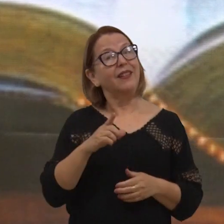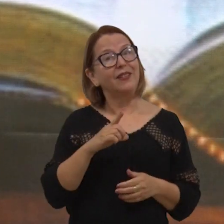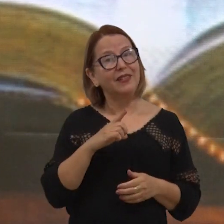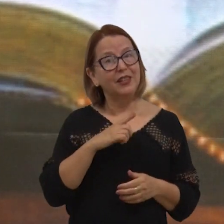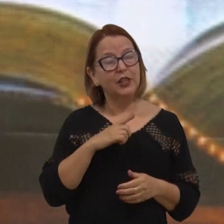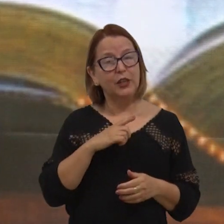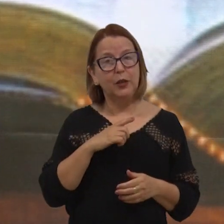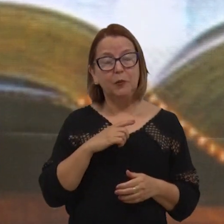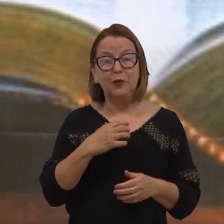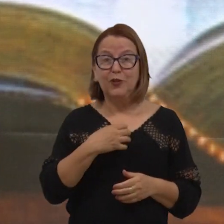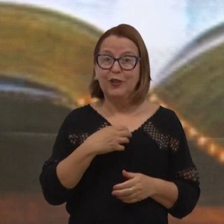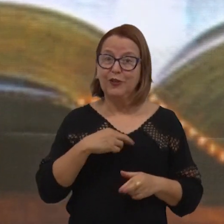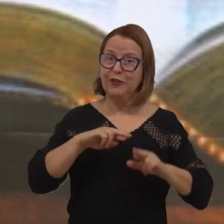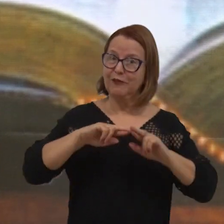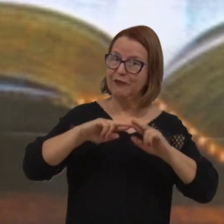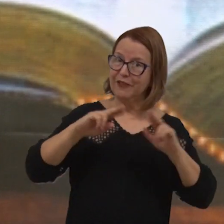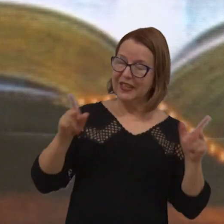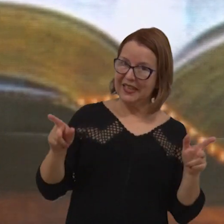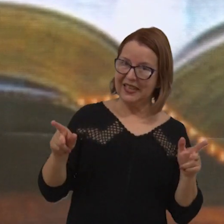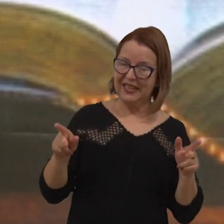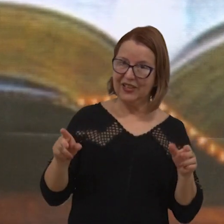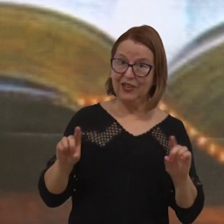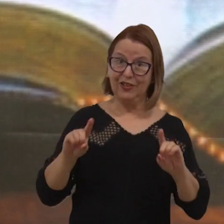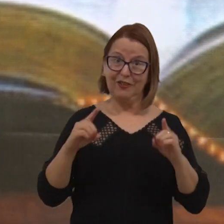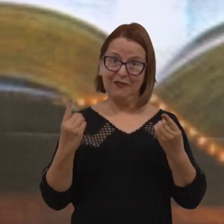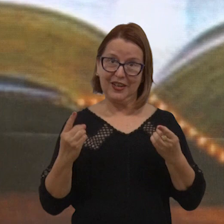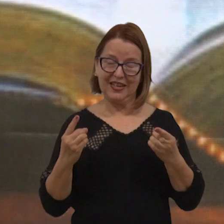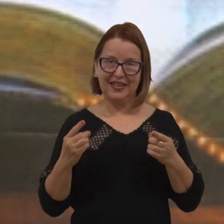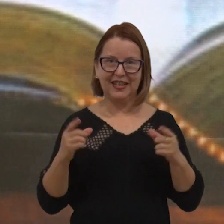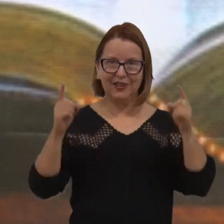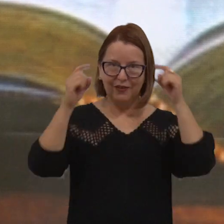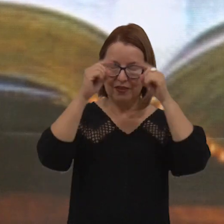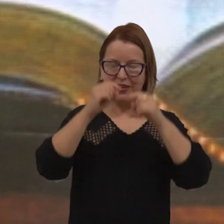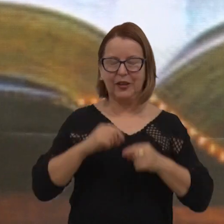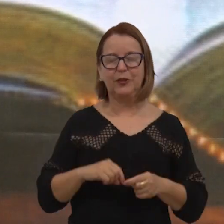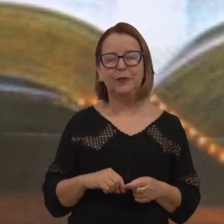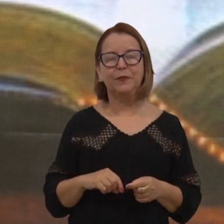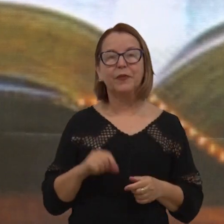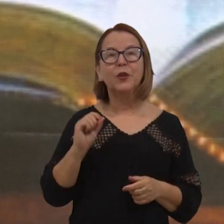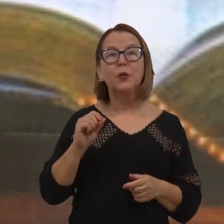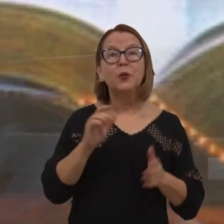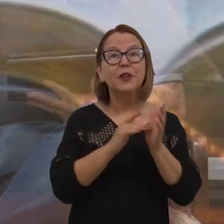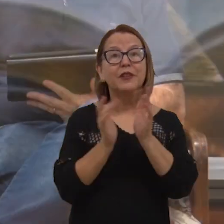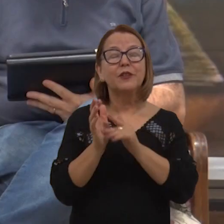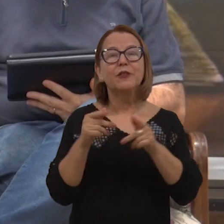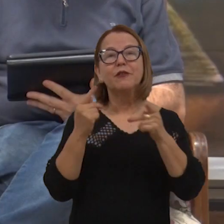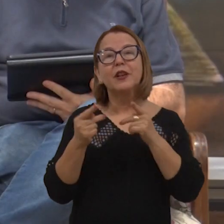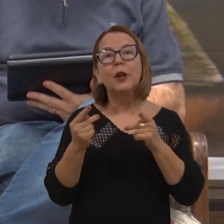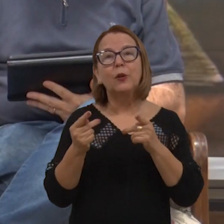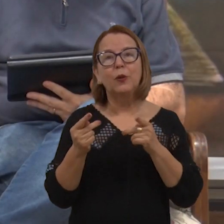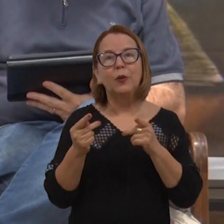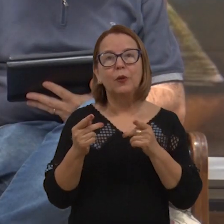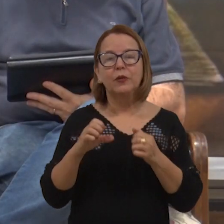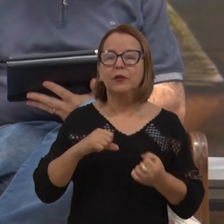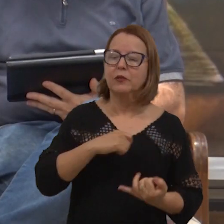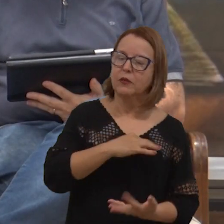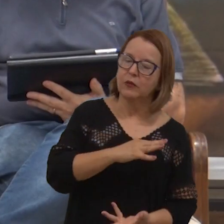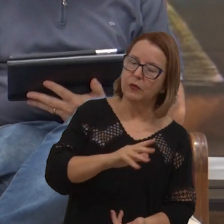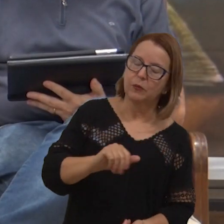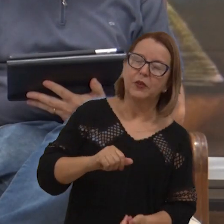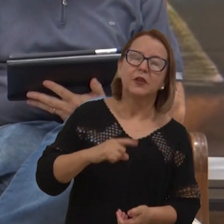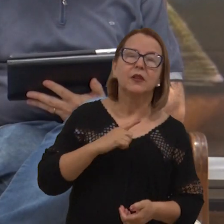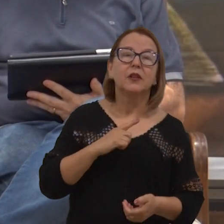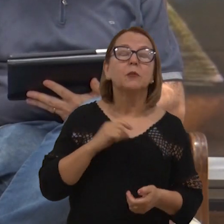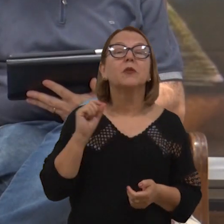nós passamos por esses problemas, nós ficamos o quê? Desanimados. O que Jesus disse para nós? Que no mundo